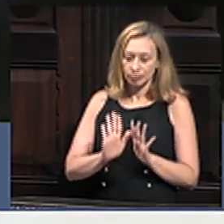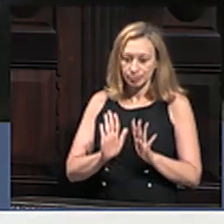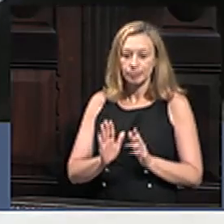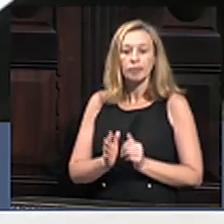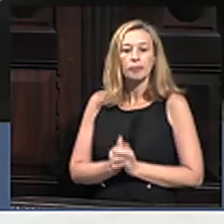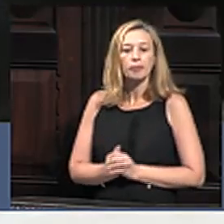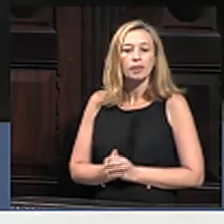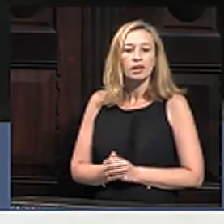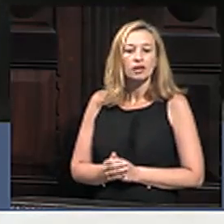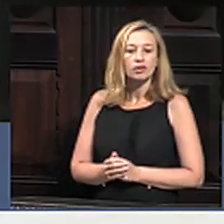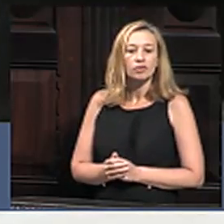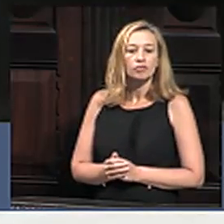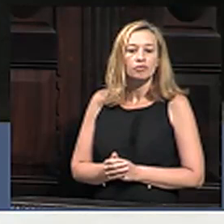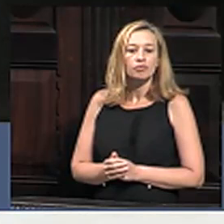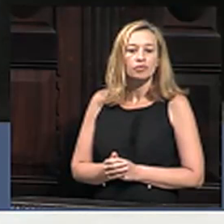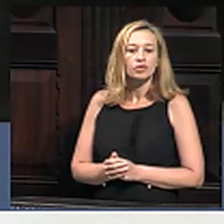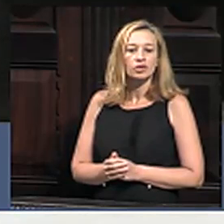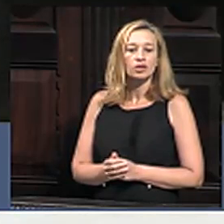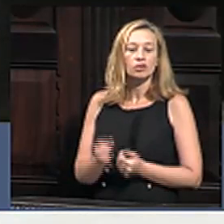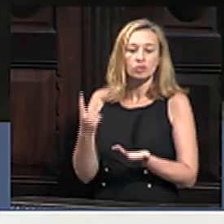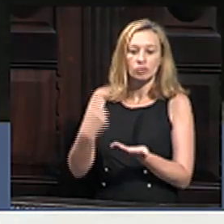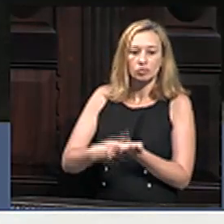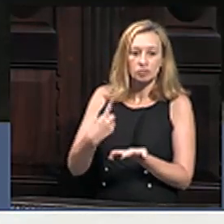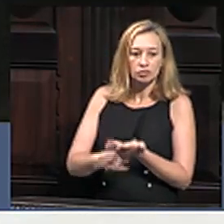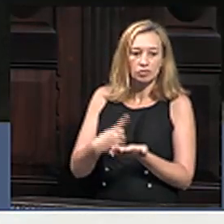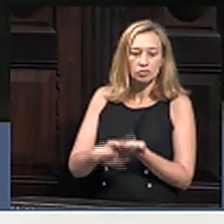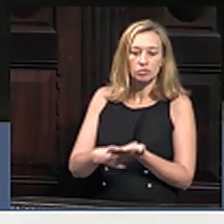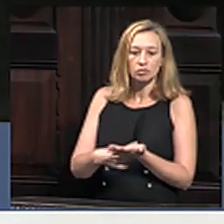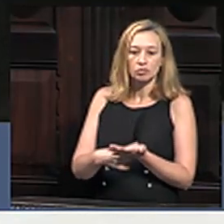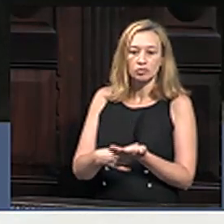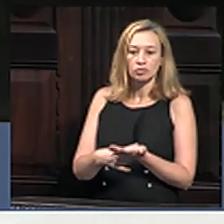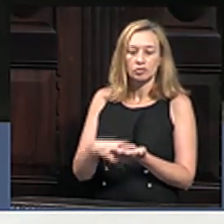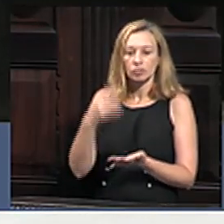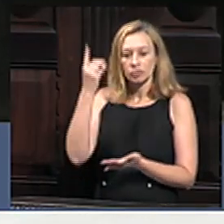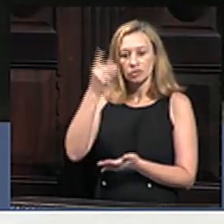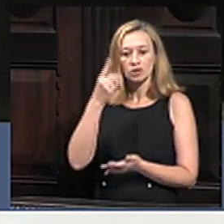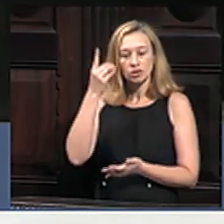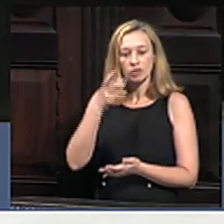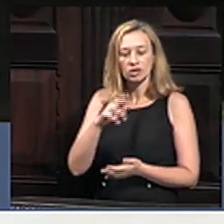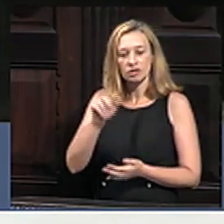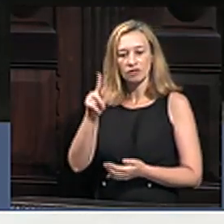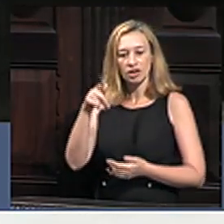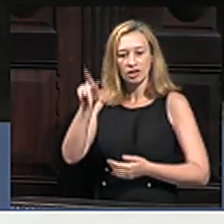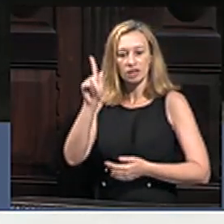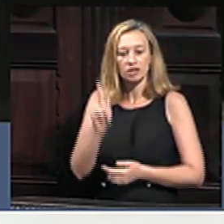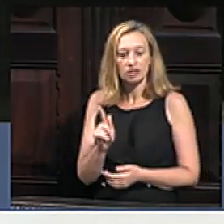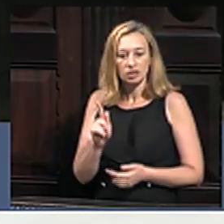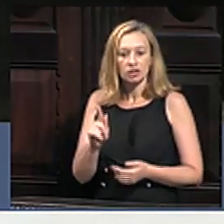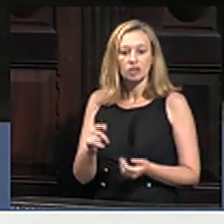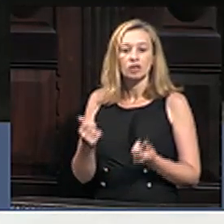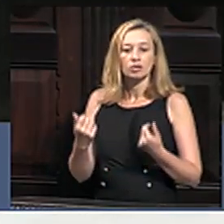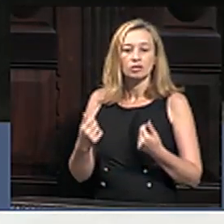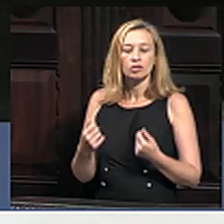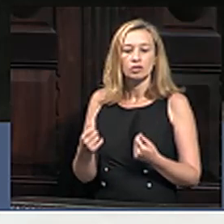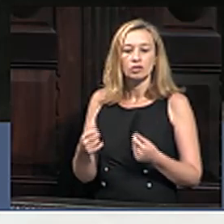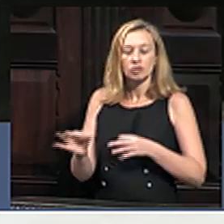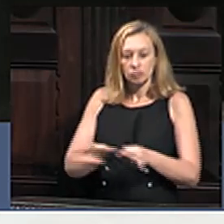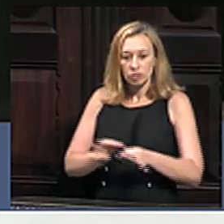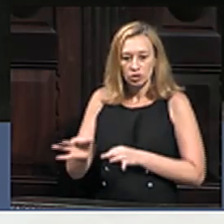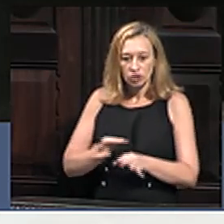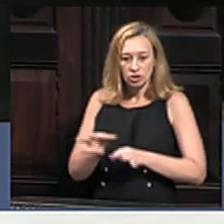presidente, o autor, deputado Rosenberg Reis, pretende com esse projeto, protocolado agora em 2018, 10 de